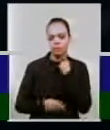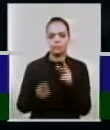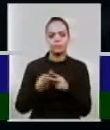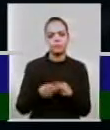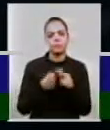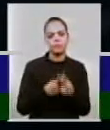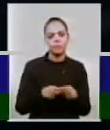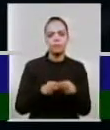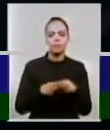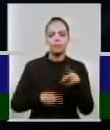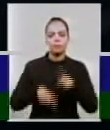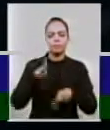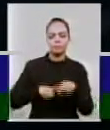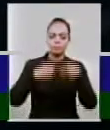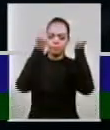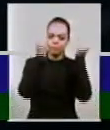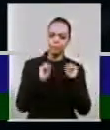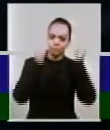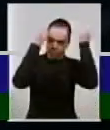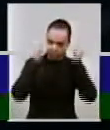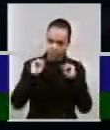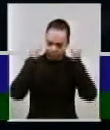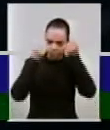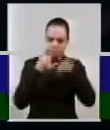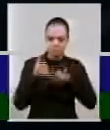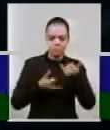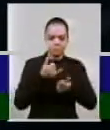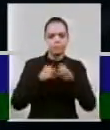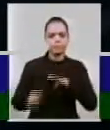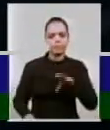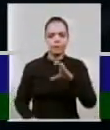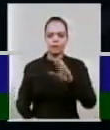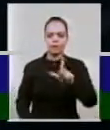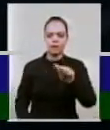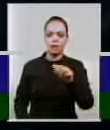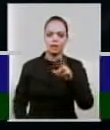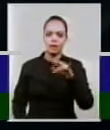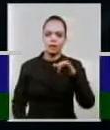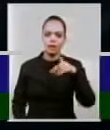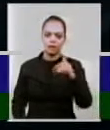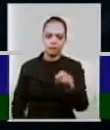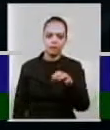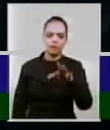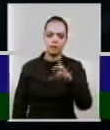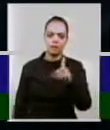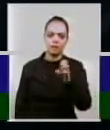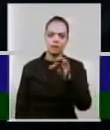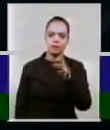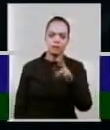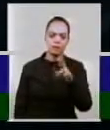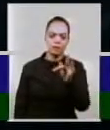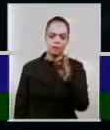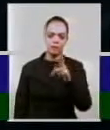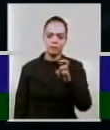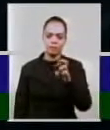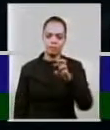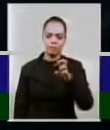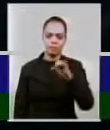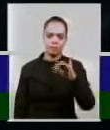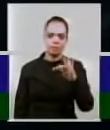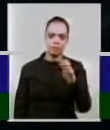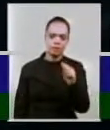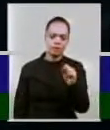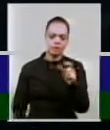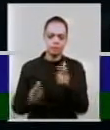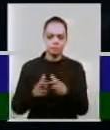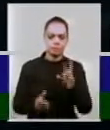equipamentos de ginástica e escorregador na Praça Clarinda de Freitas, bairro Roosevelt. Requerimentos do vereador